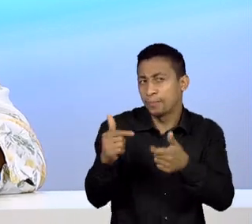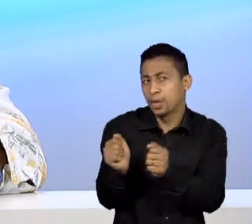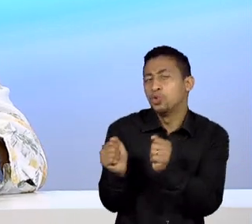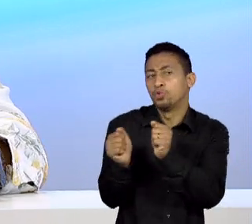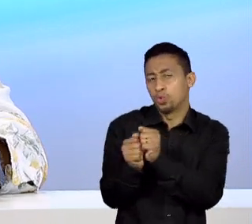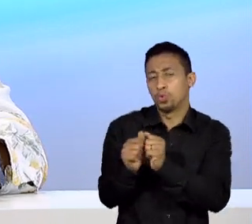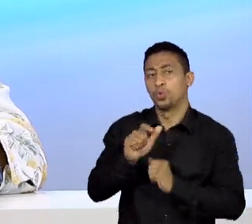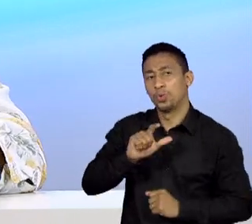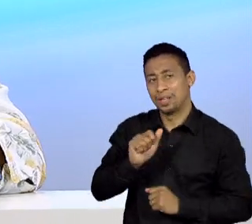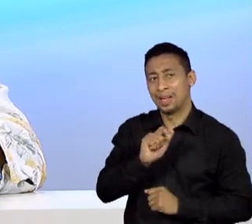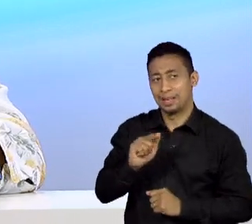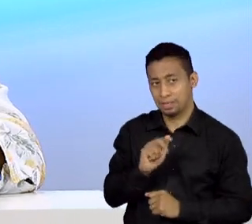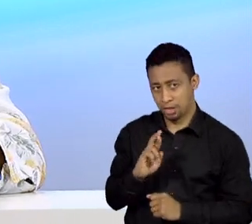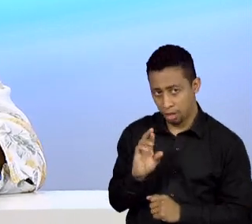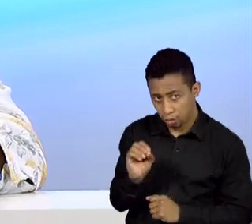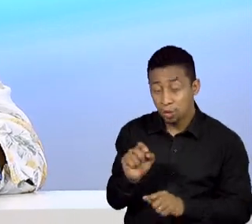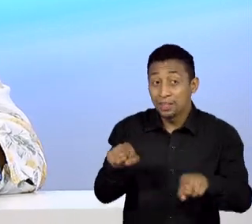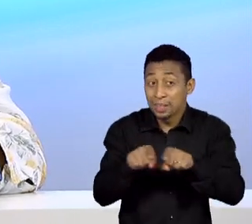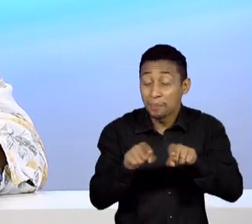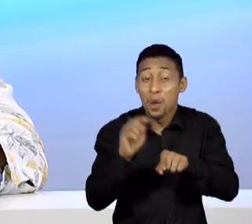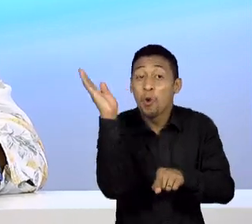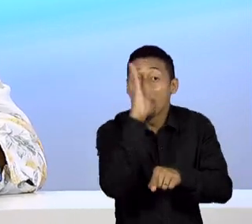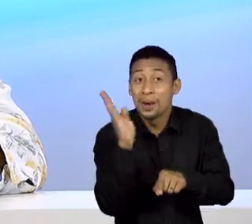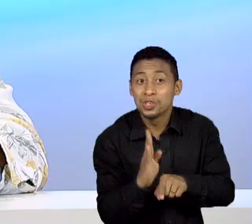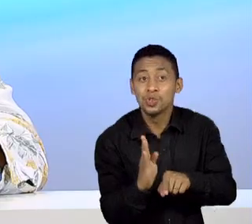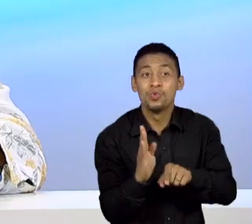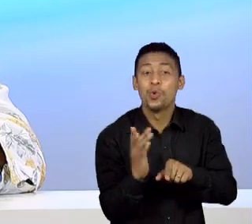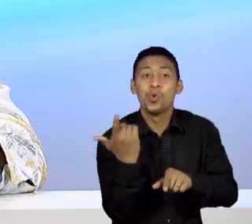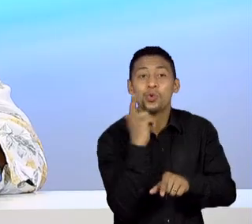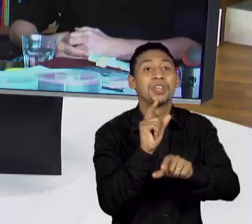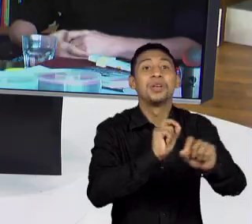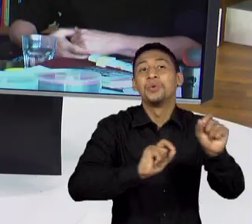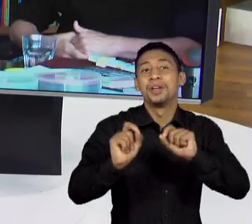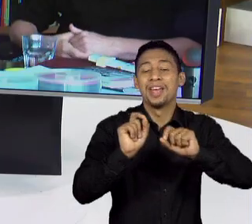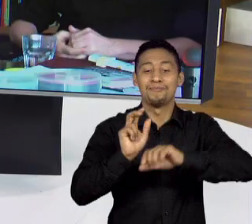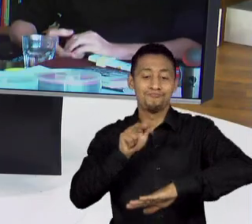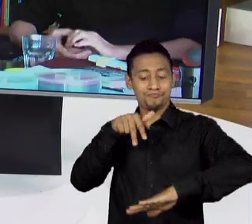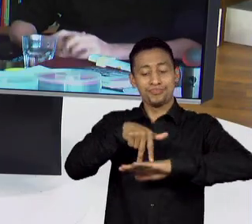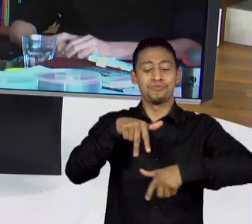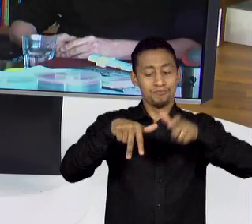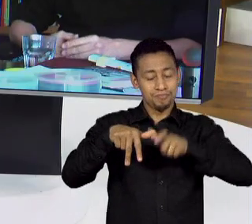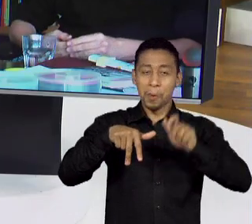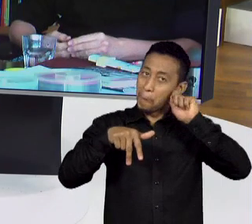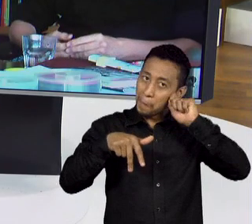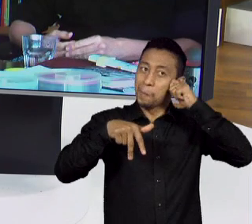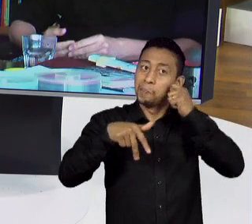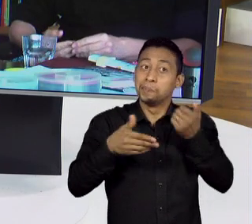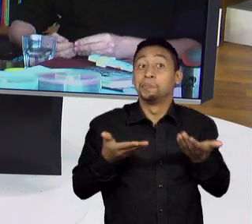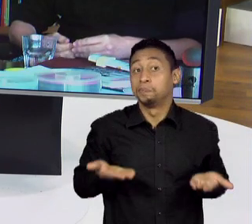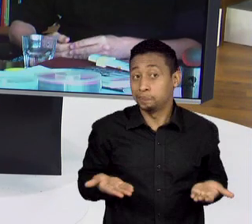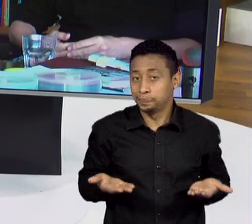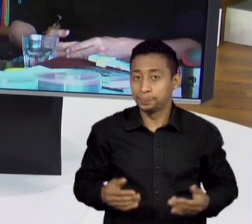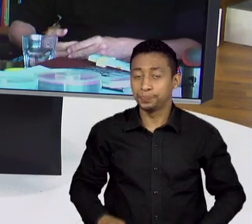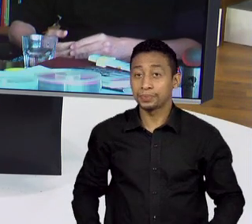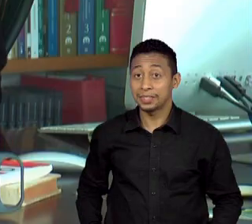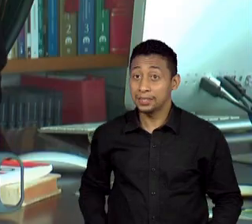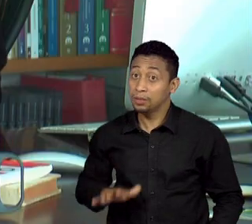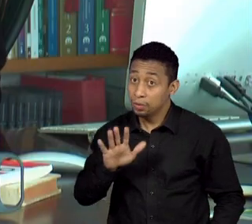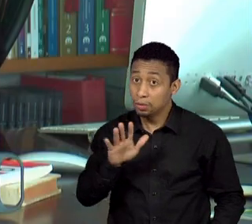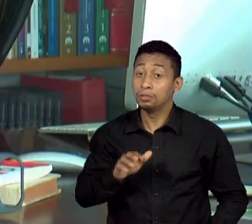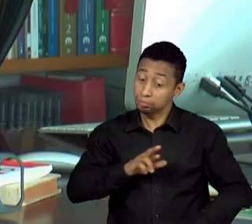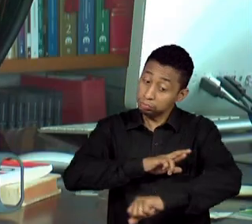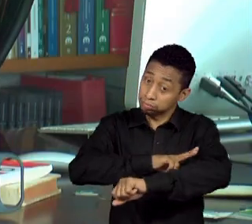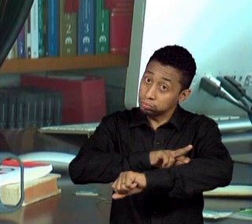que o Brasil ganha tendo mais protagonistas como Lázaro Ramos. Ale, essa pergunta é fundamental e eu acho que